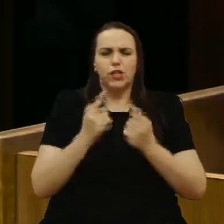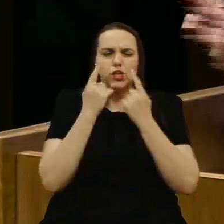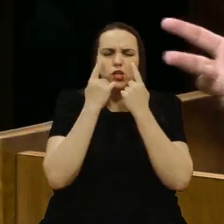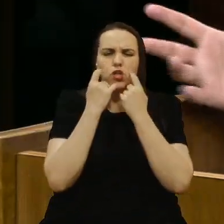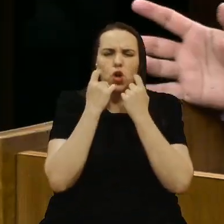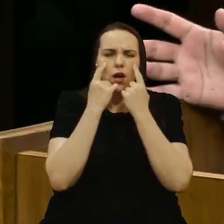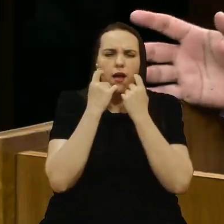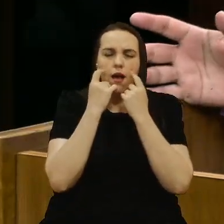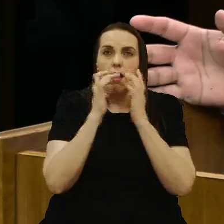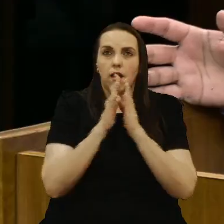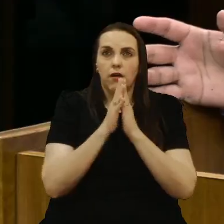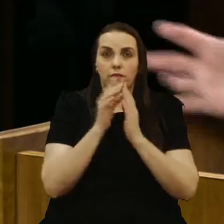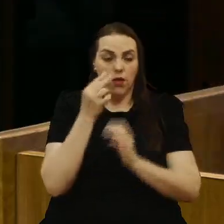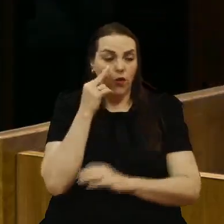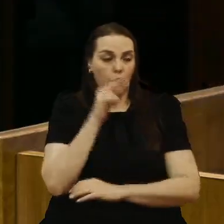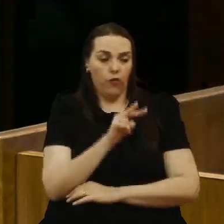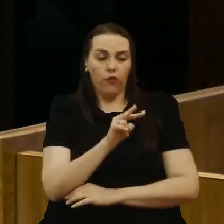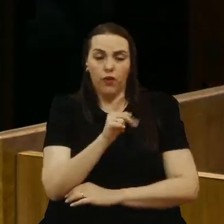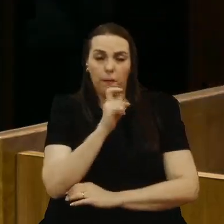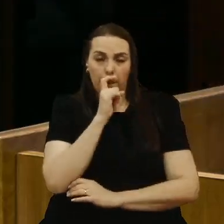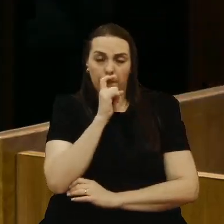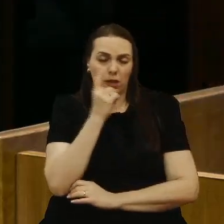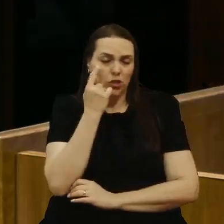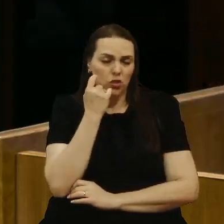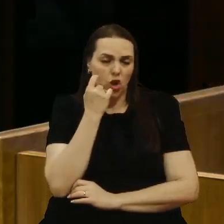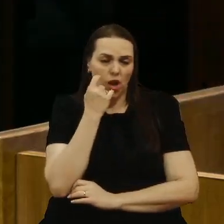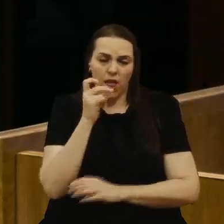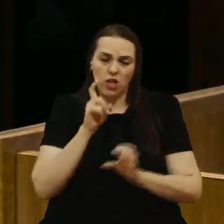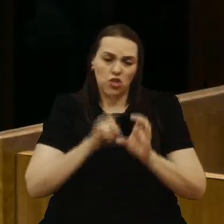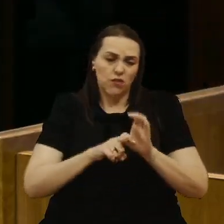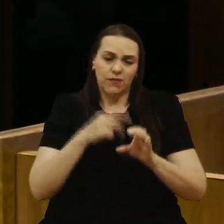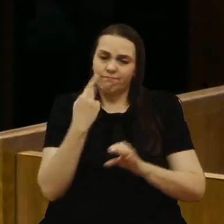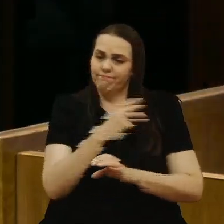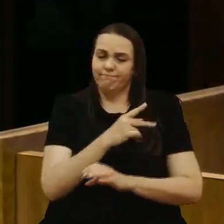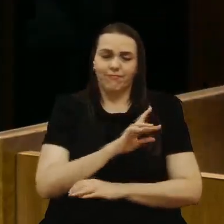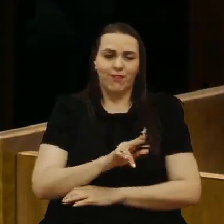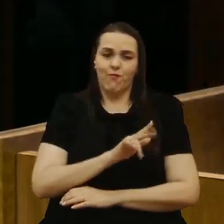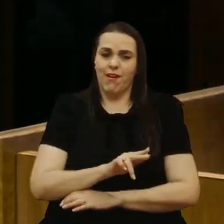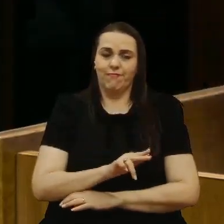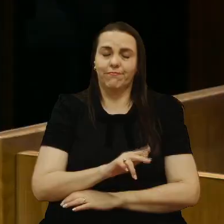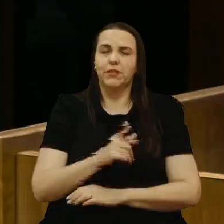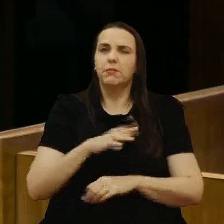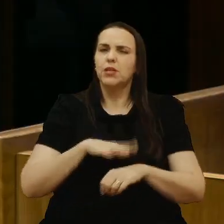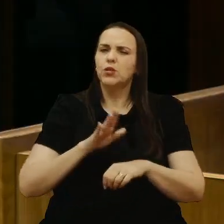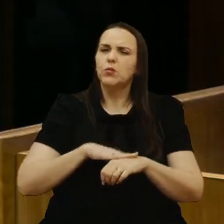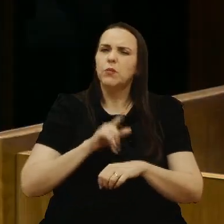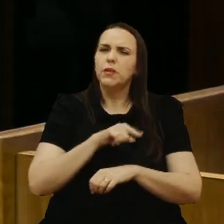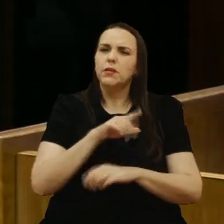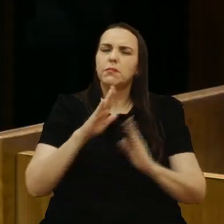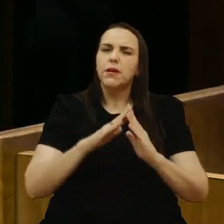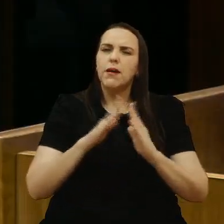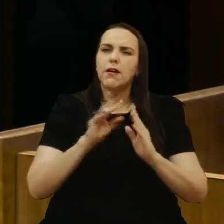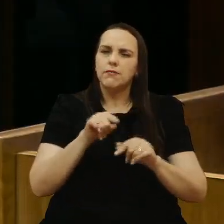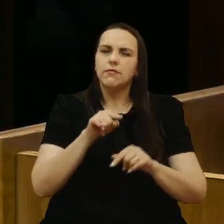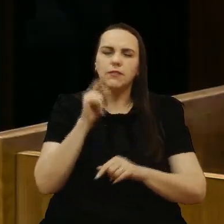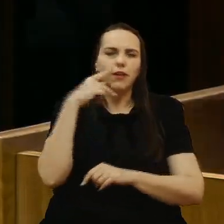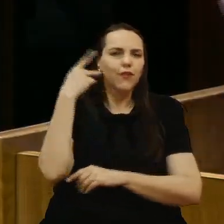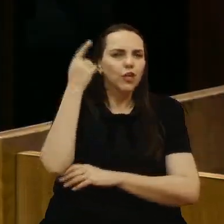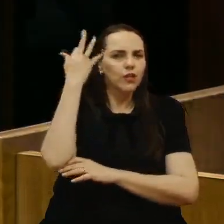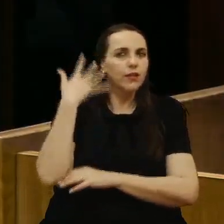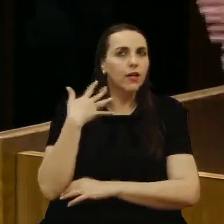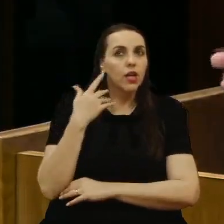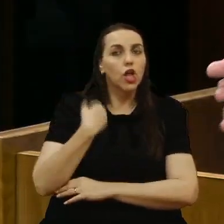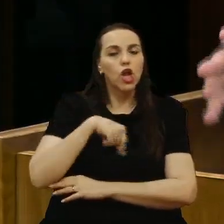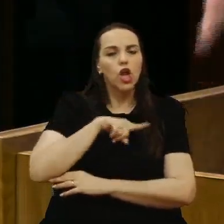das vezes que eu vi meu pai chorar por uma dívida que não era dele. Mas quero dizer que naquele momento na minha casa, vereadora Daiane, o meu pai disse o seguinte: nós temos